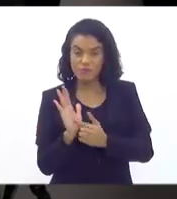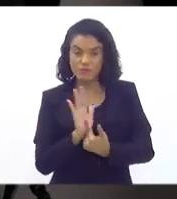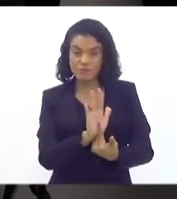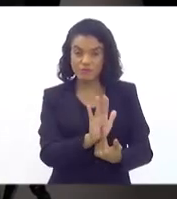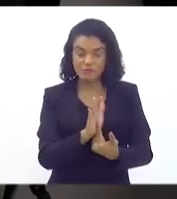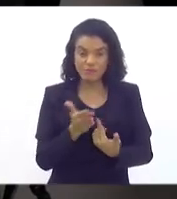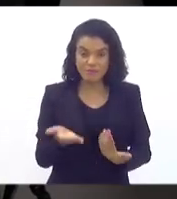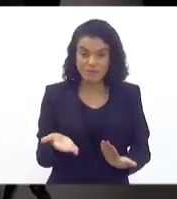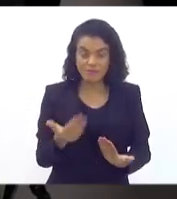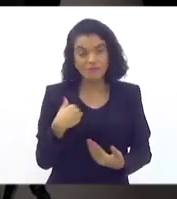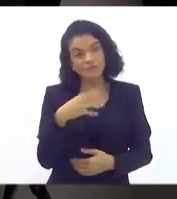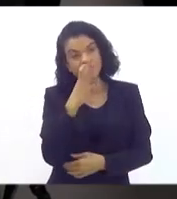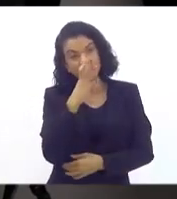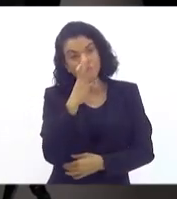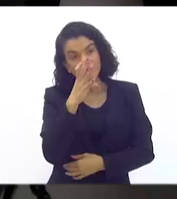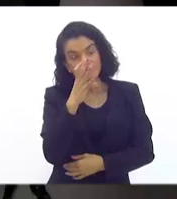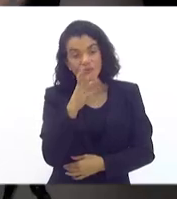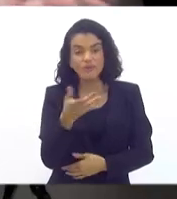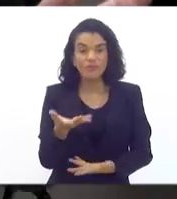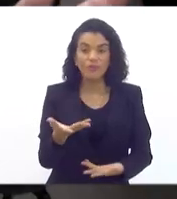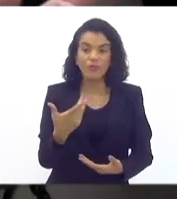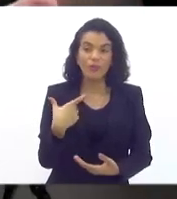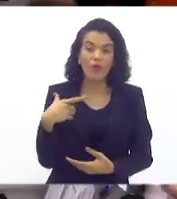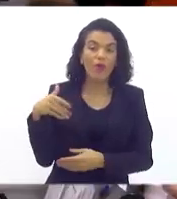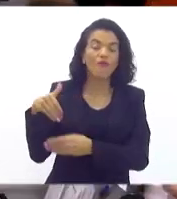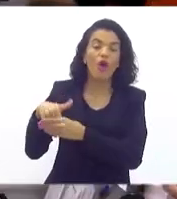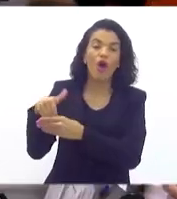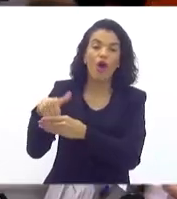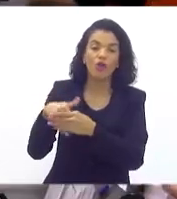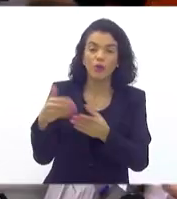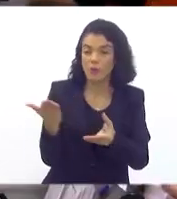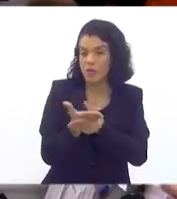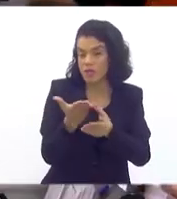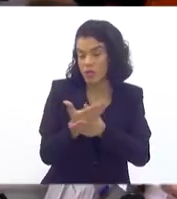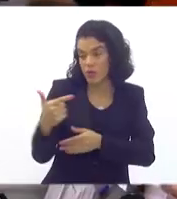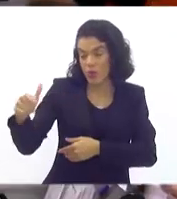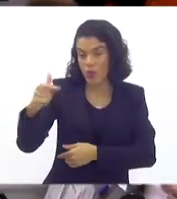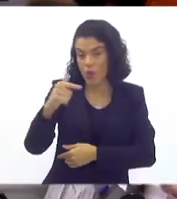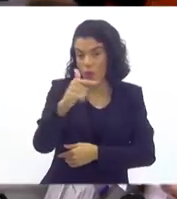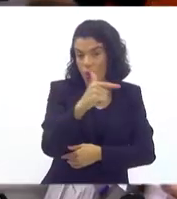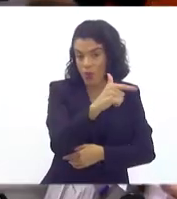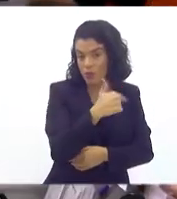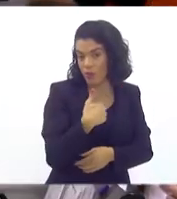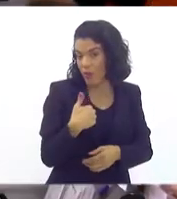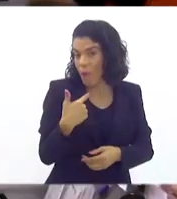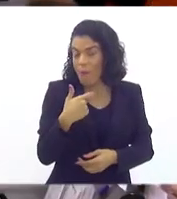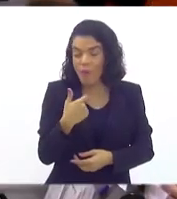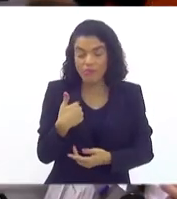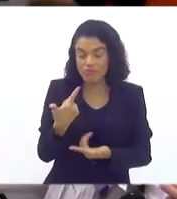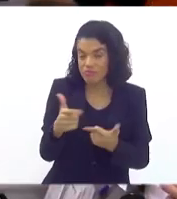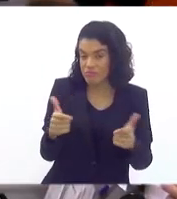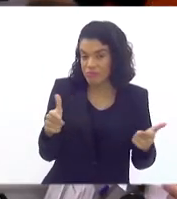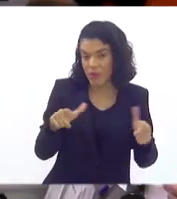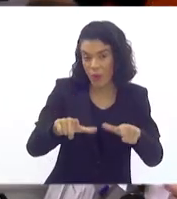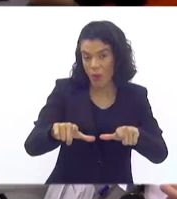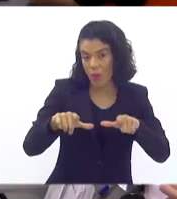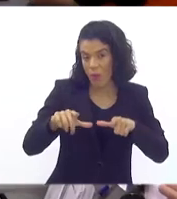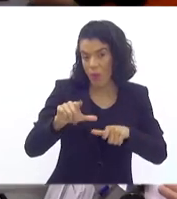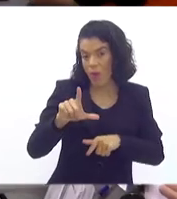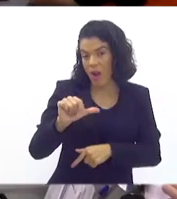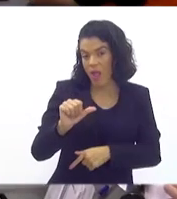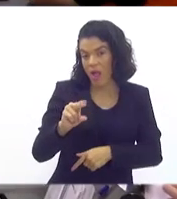eu fico assistindo e votando no processo dos outros companheiros Porque porque me falta o laudo técnico para complementar o meu processo